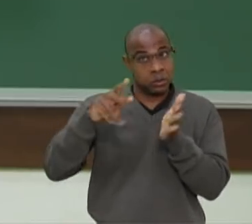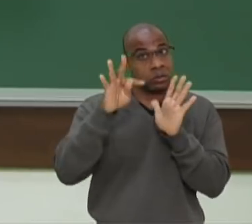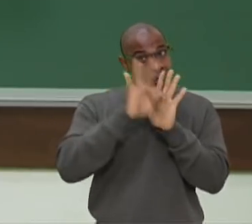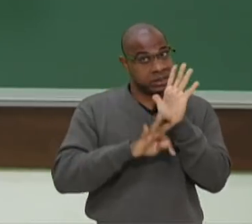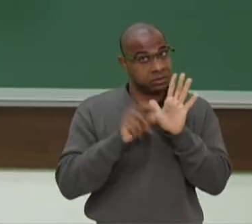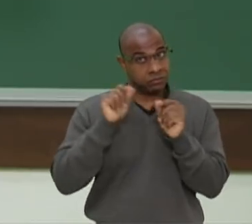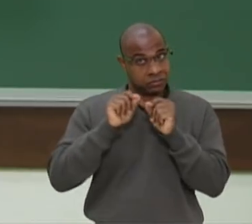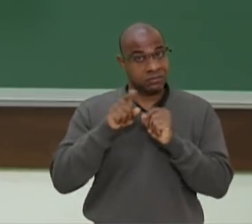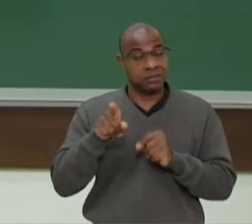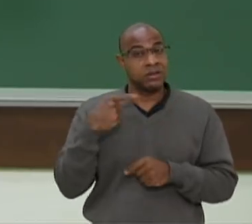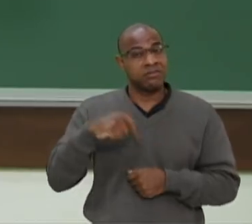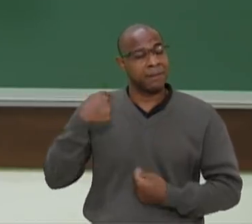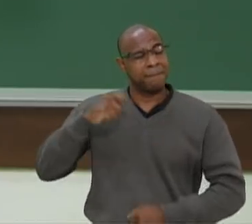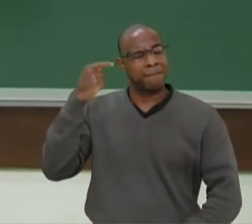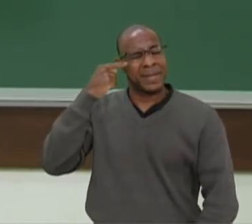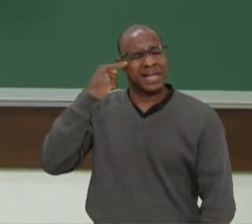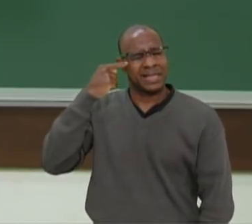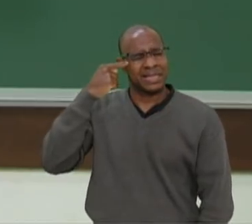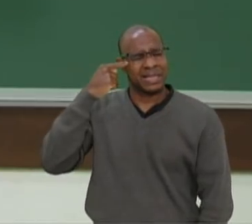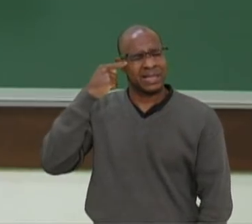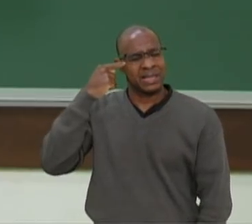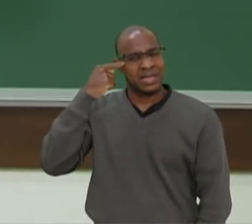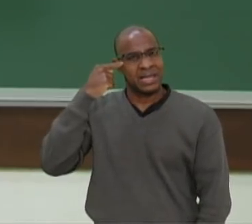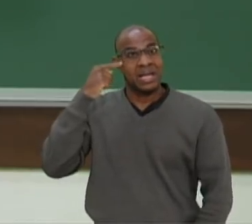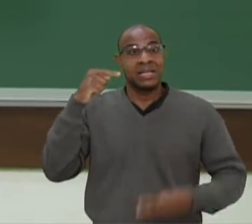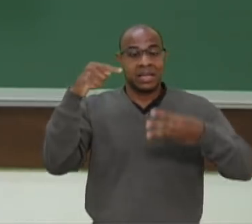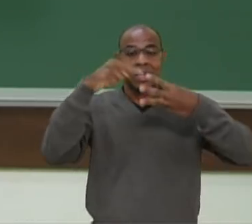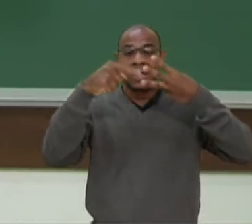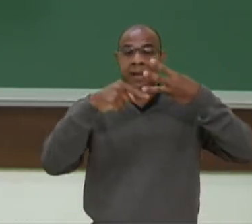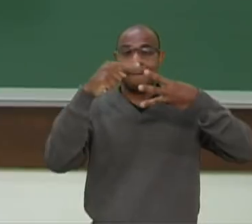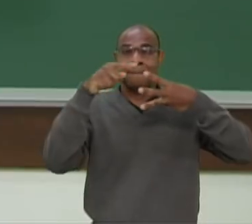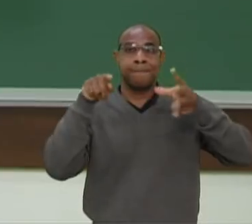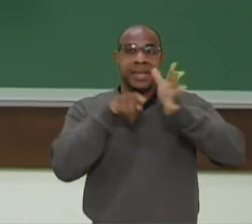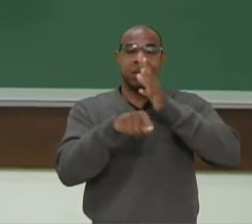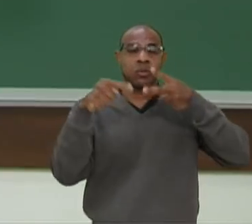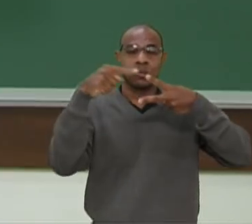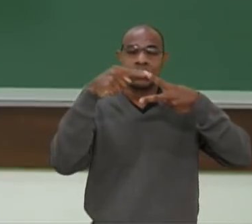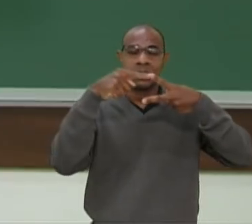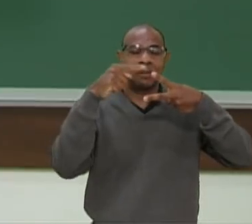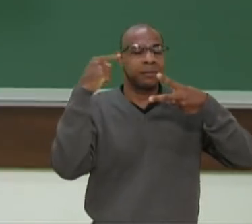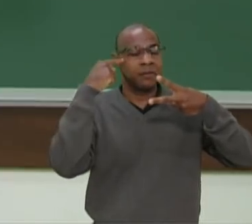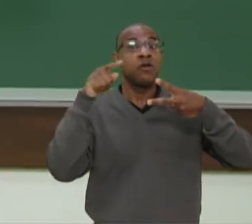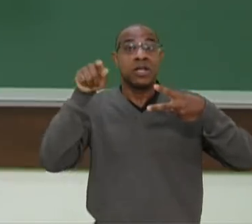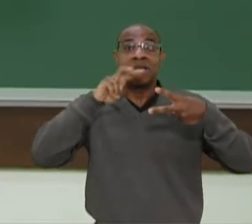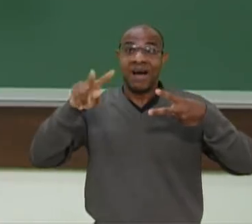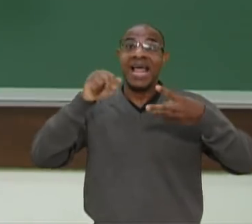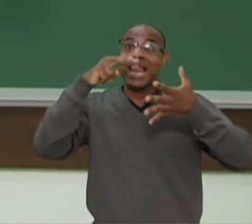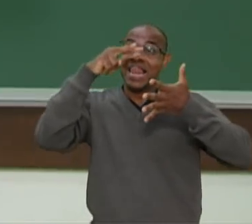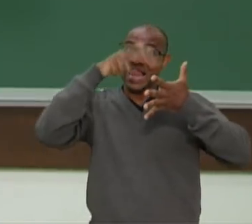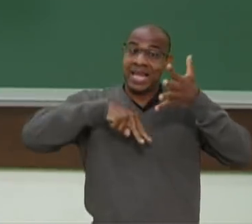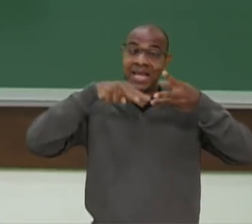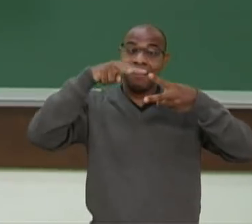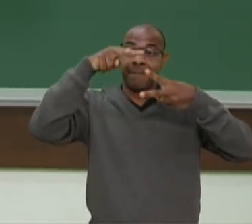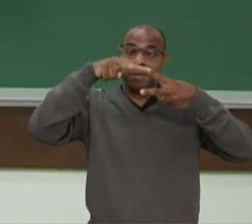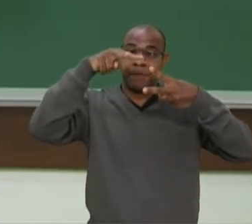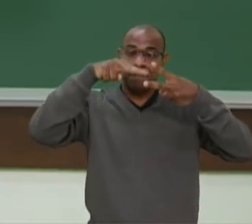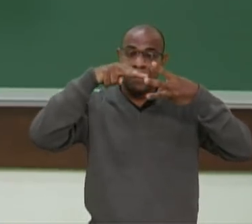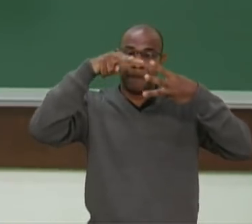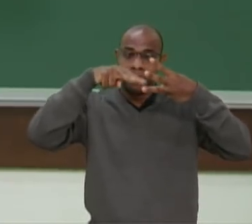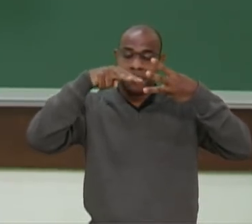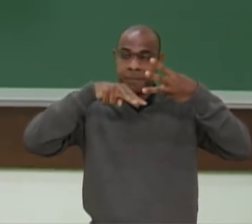vocês devem pensar sobre essas perguntas. Vocês vão ler as perguntinhas, fazer